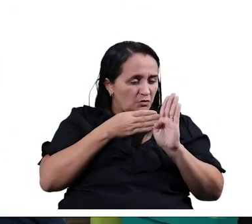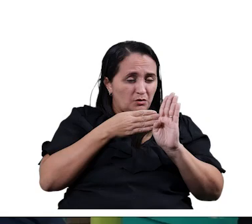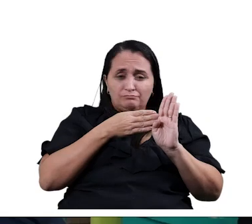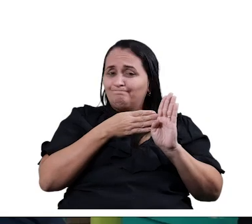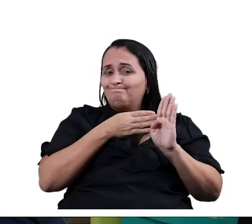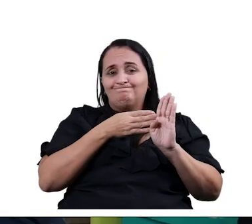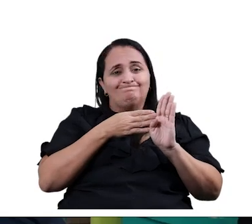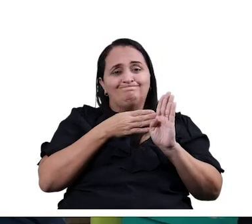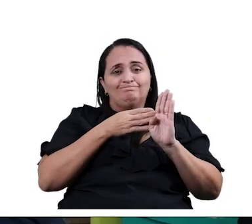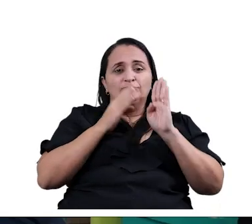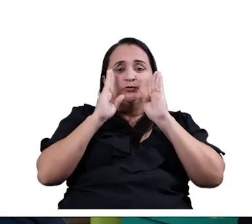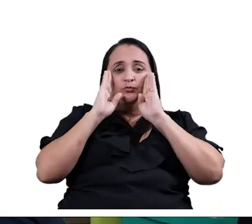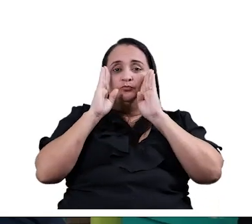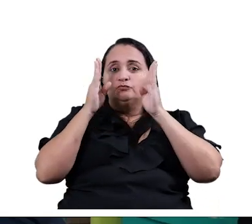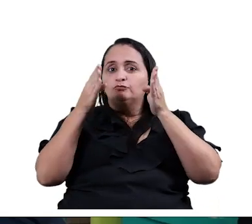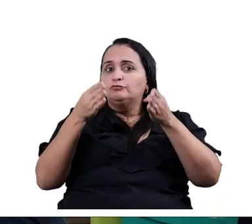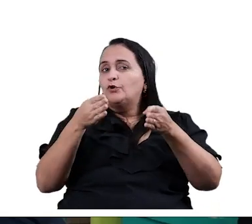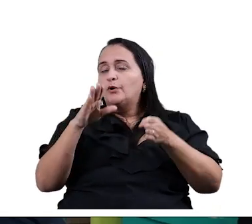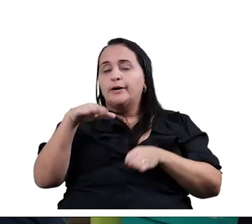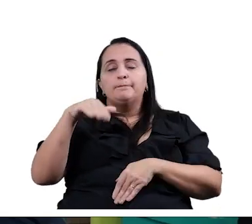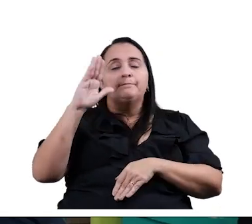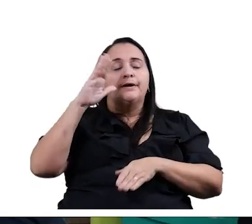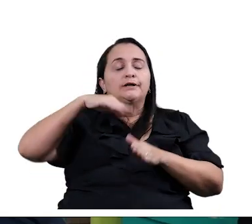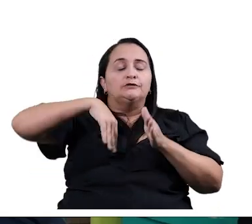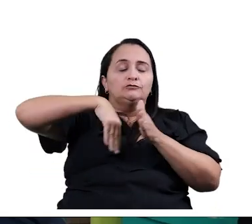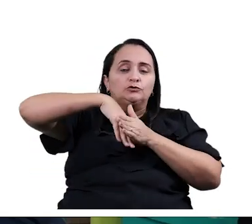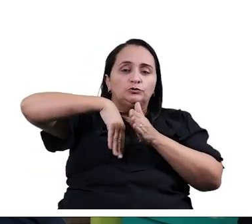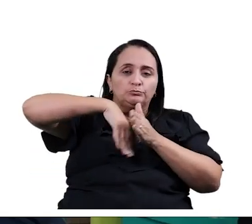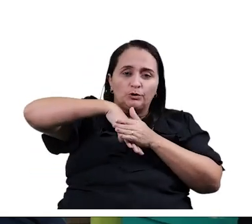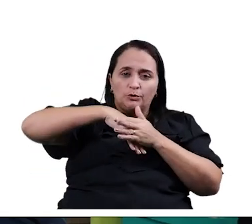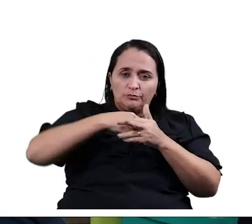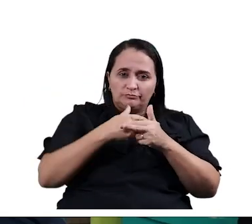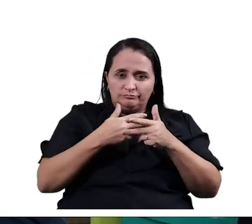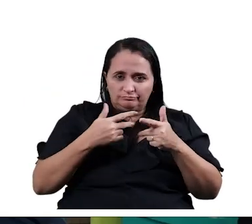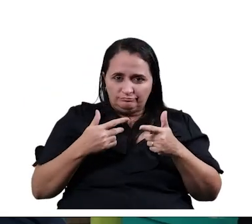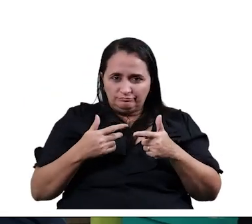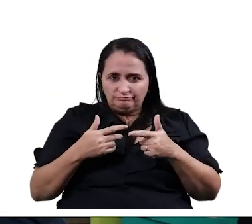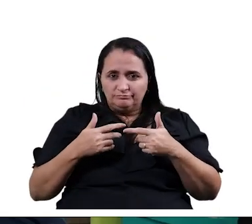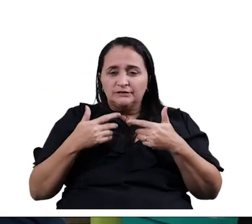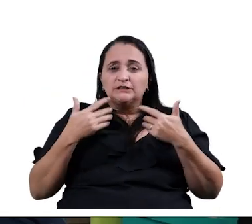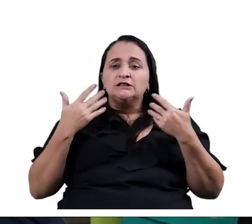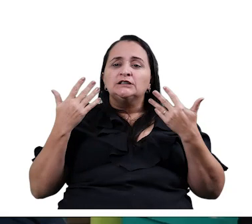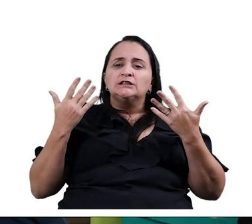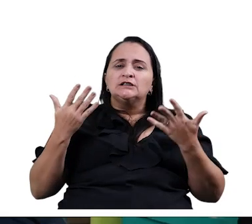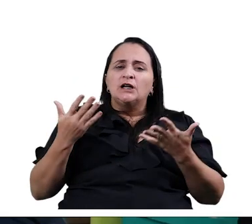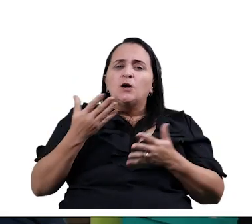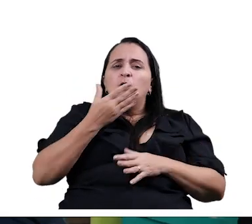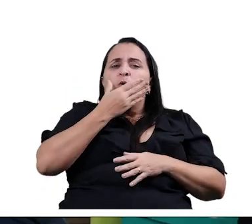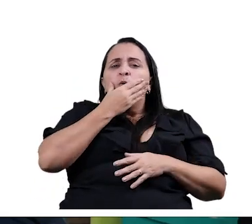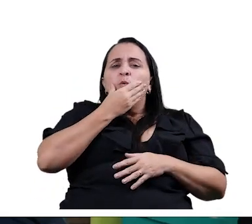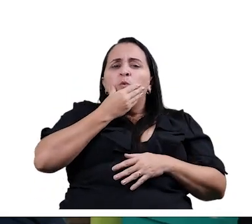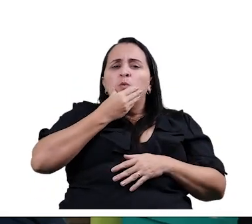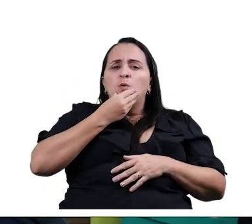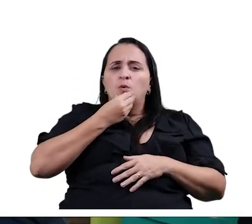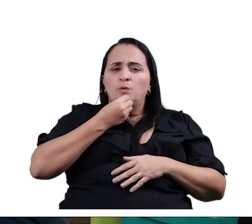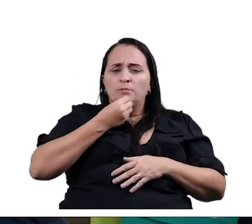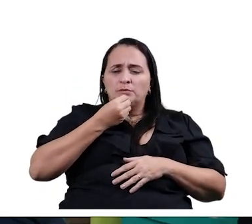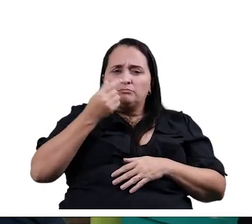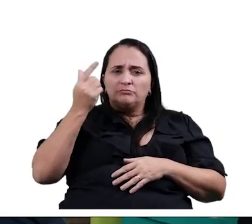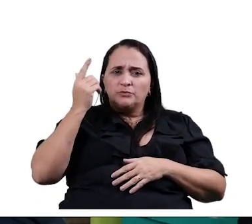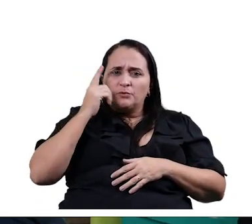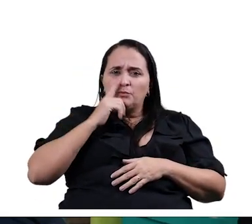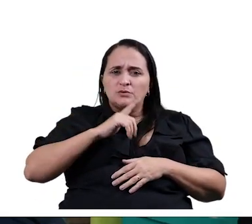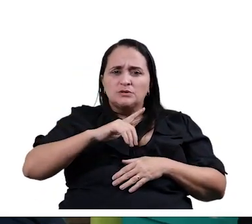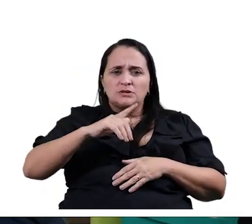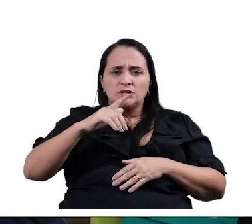mundo só se liga mais em jogar futebol. Então, esse feito que ele fez do Brasil vencer